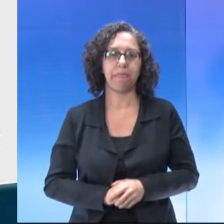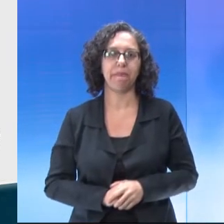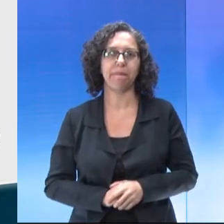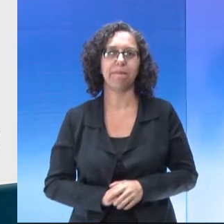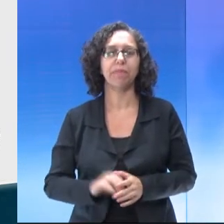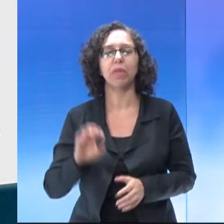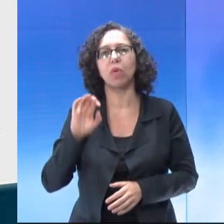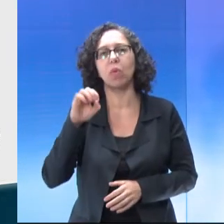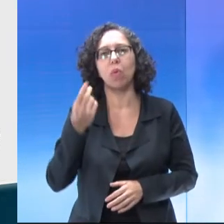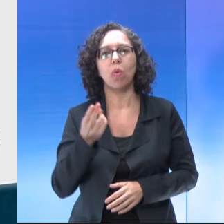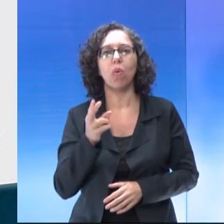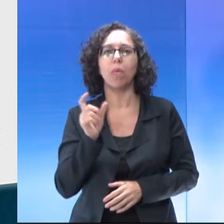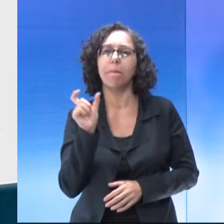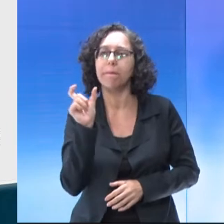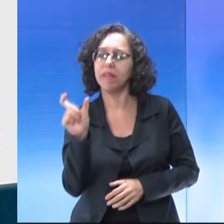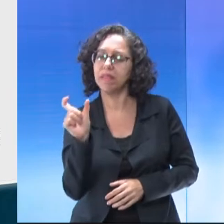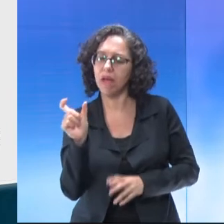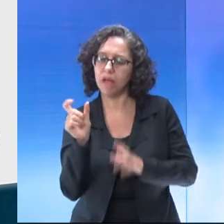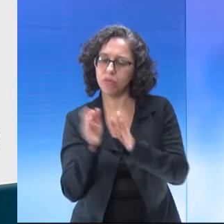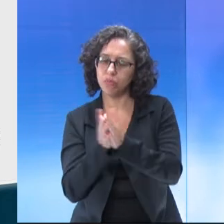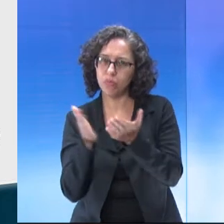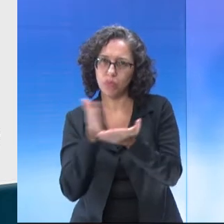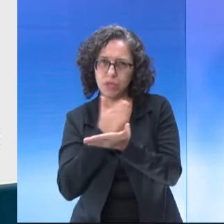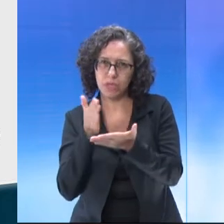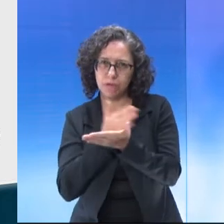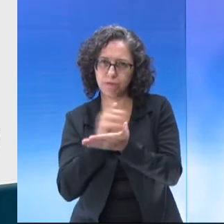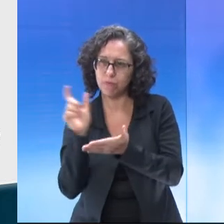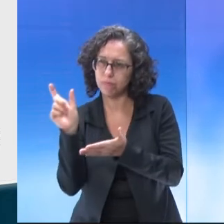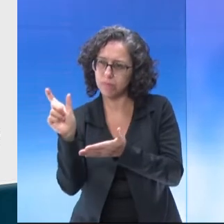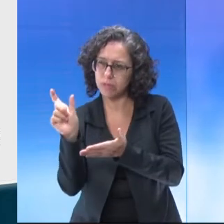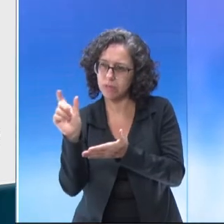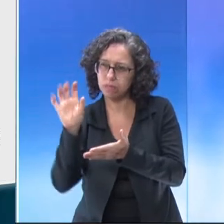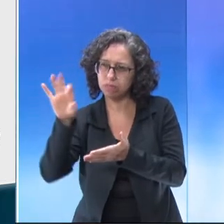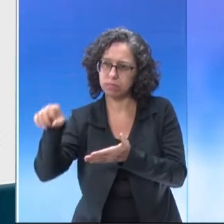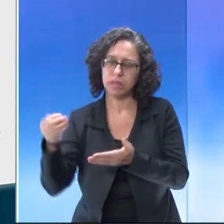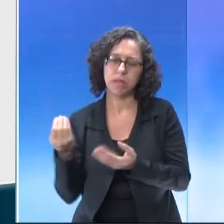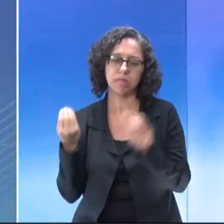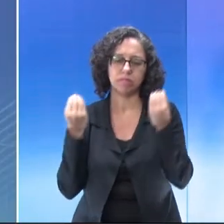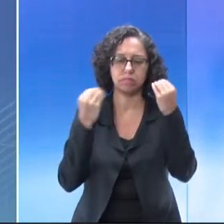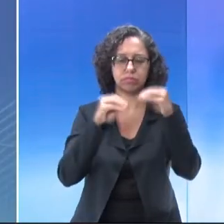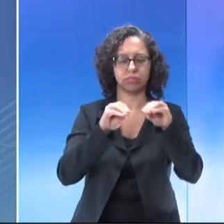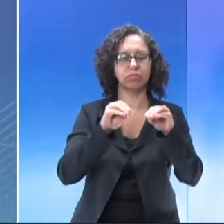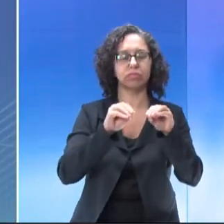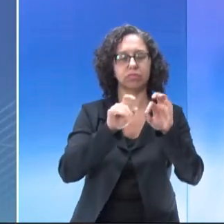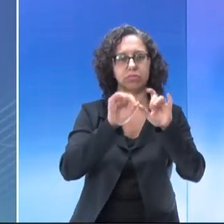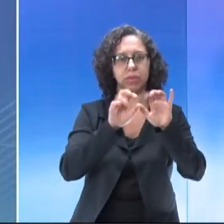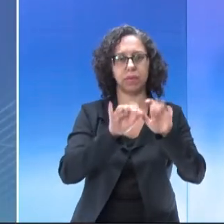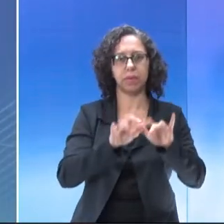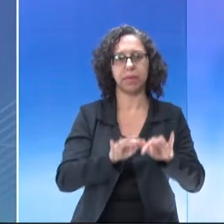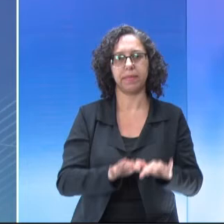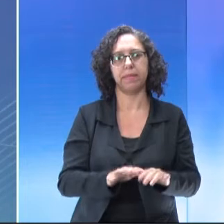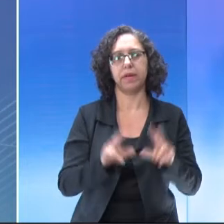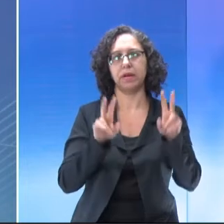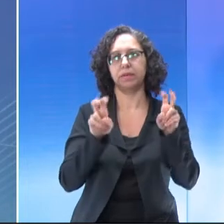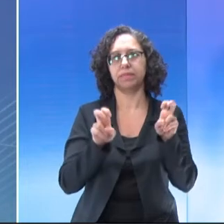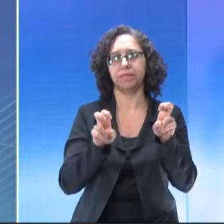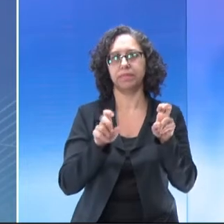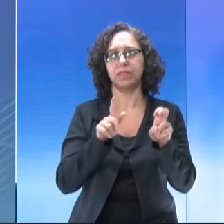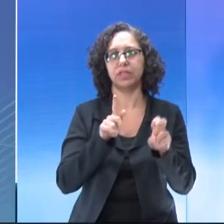Ou citar obras, trechos, partes. Olha aí, gente, tanto que as aspas têm um emprego importante, vários empregos,